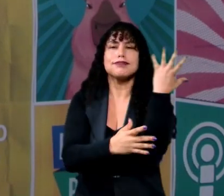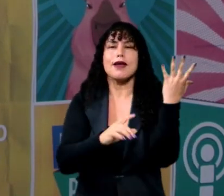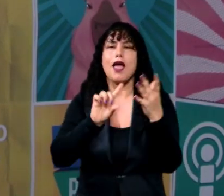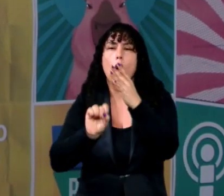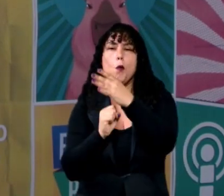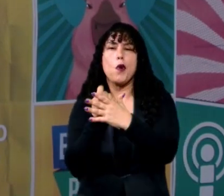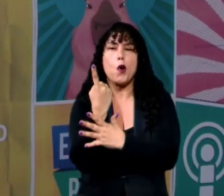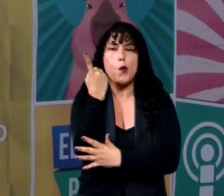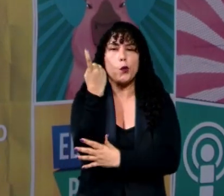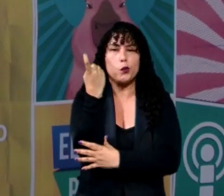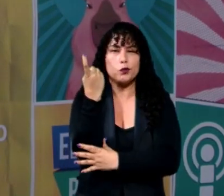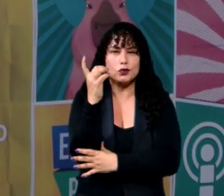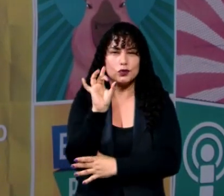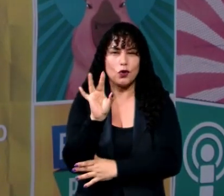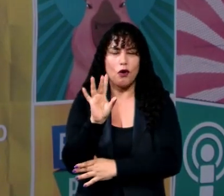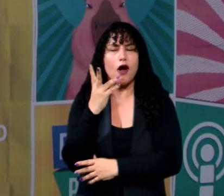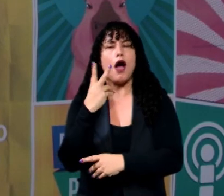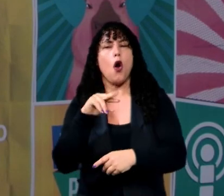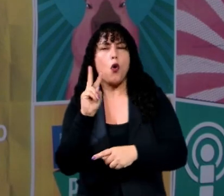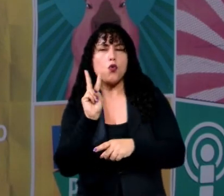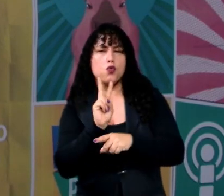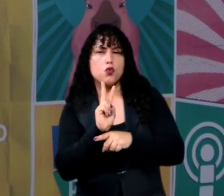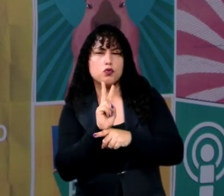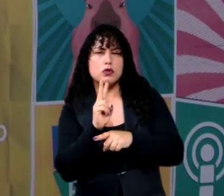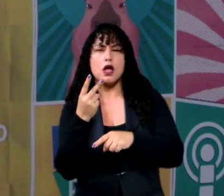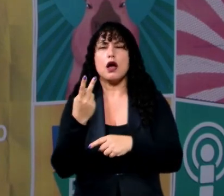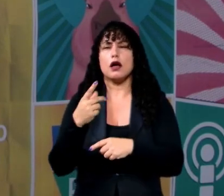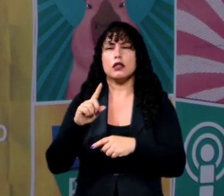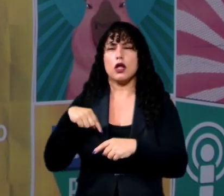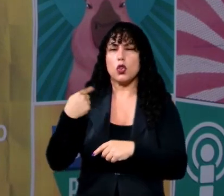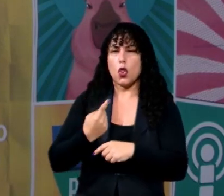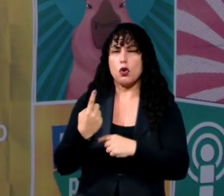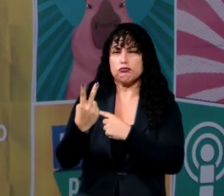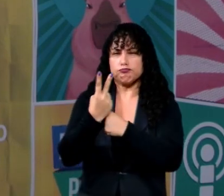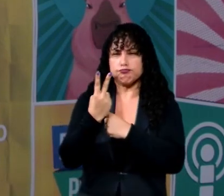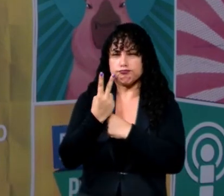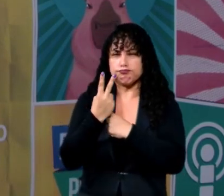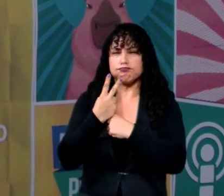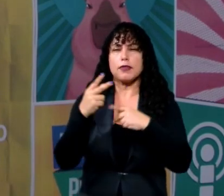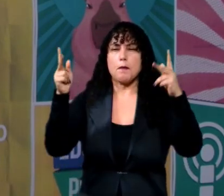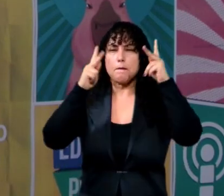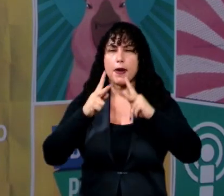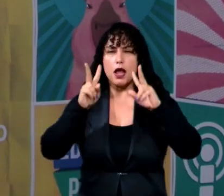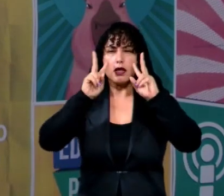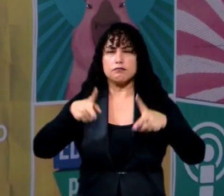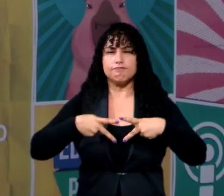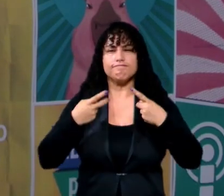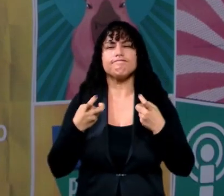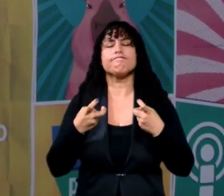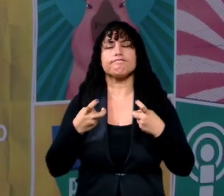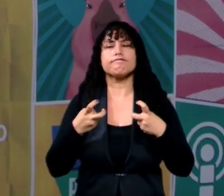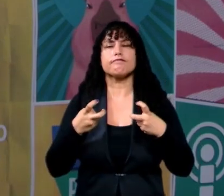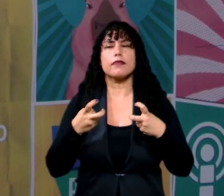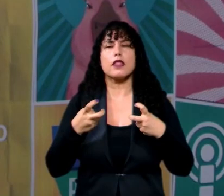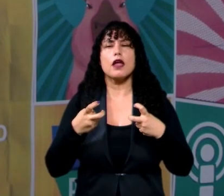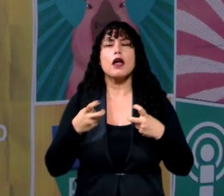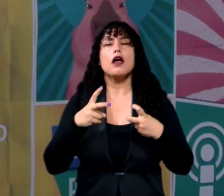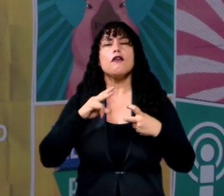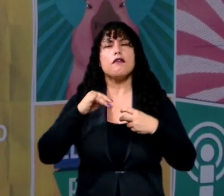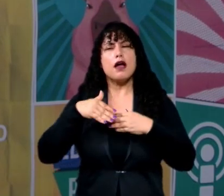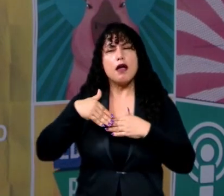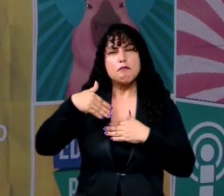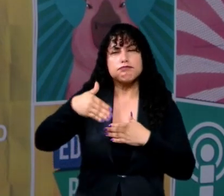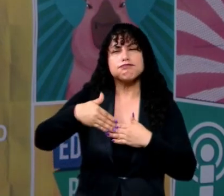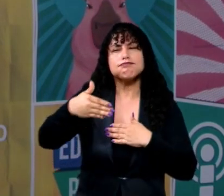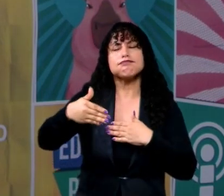só, porque ao cuidarmos da nossa paz interior, nós vamos inevitavelmente dar passos na arte de